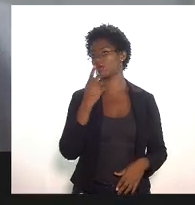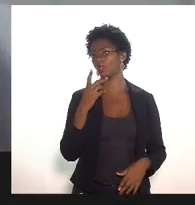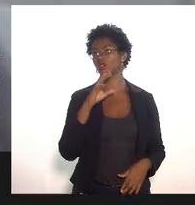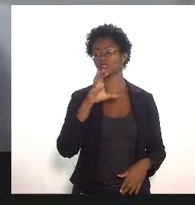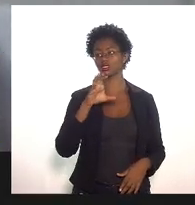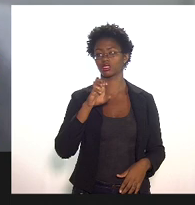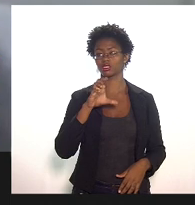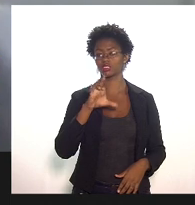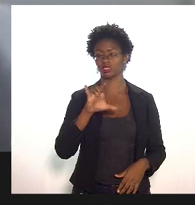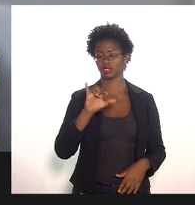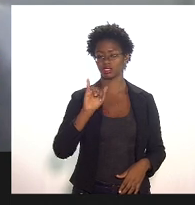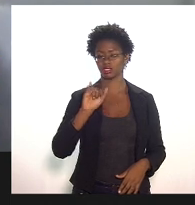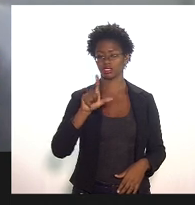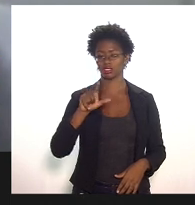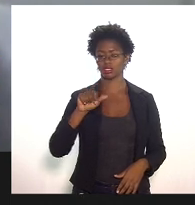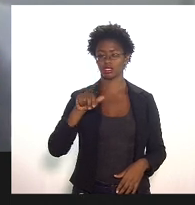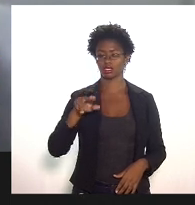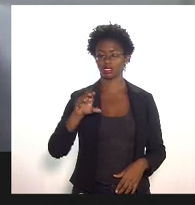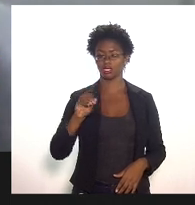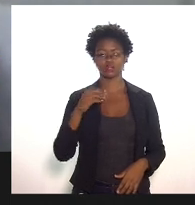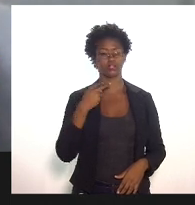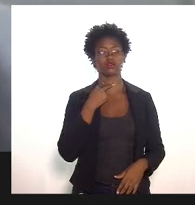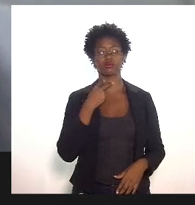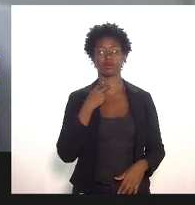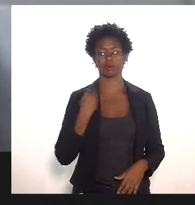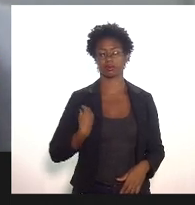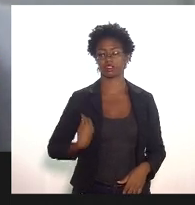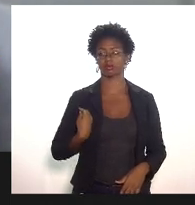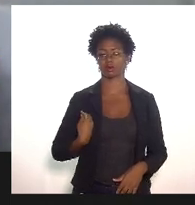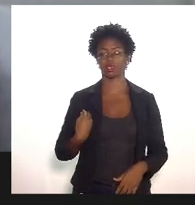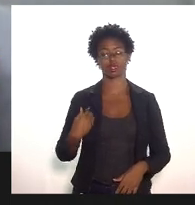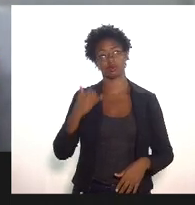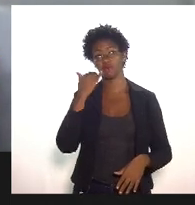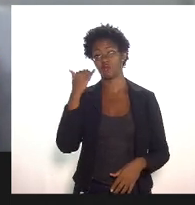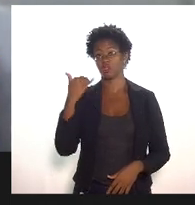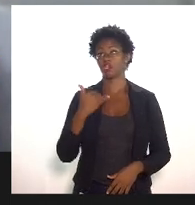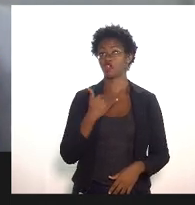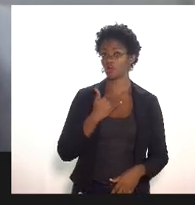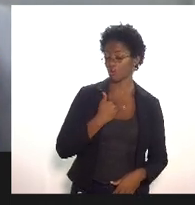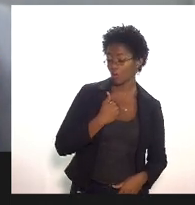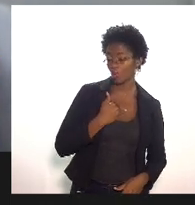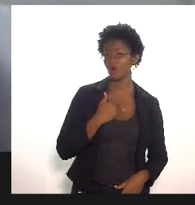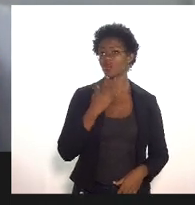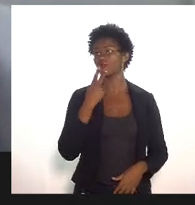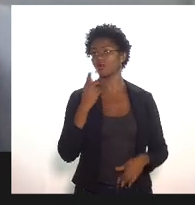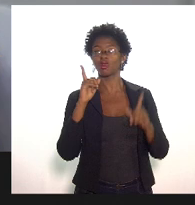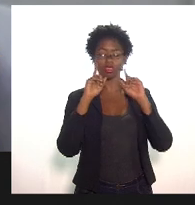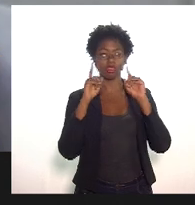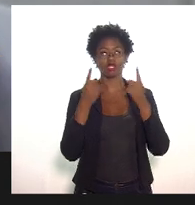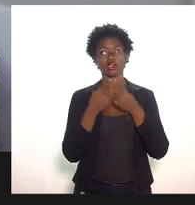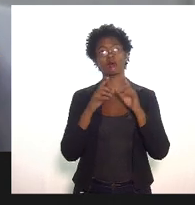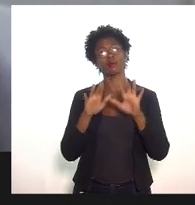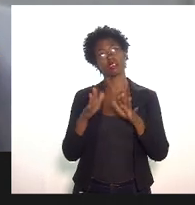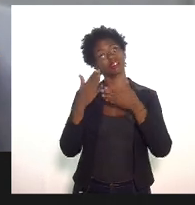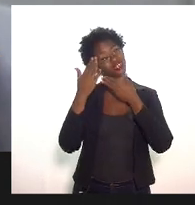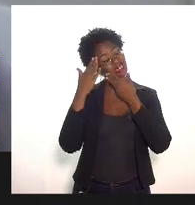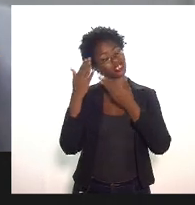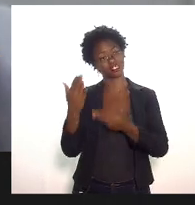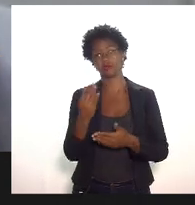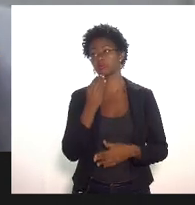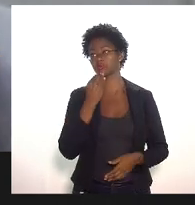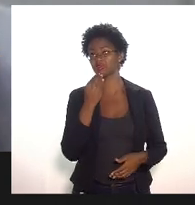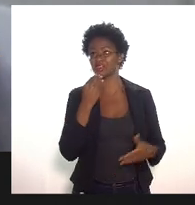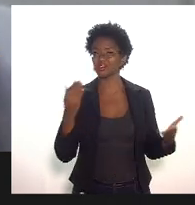uma atividade, não vai poder participar do encontro, ele me ligou aqui ao longo da nossa reunião. Né, e agradecer ter a oportunidade de ter essa